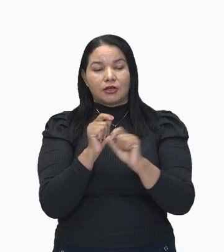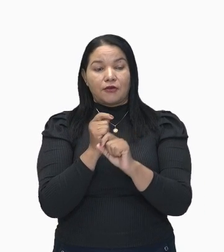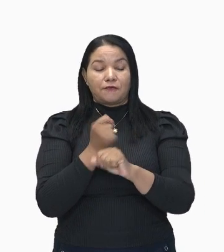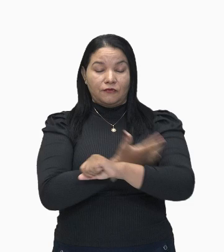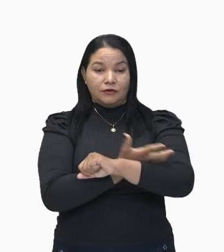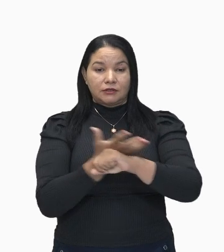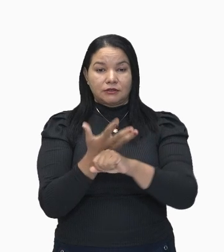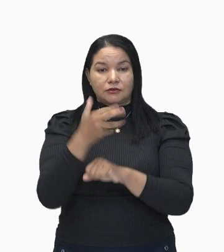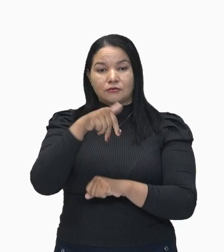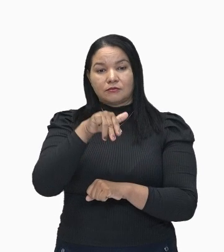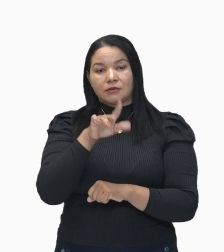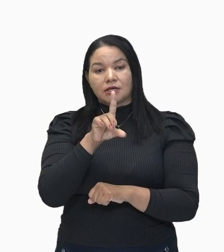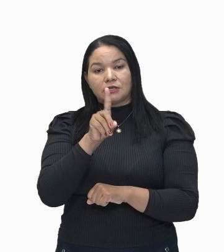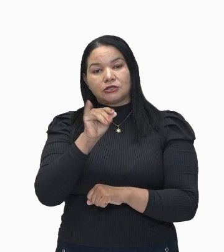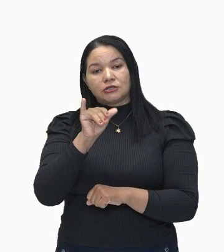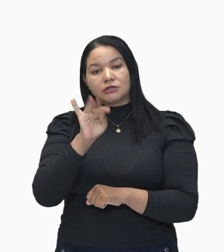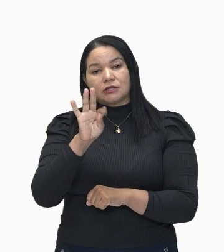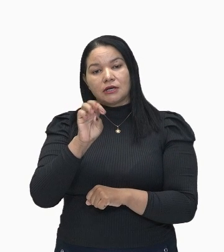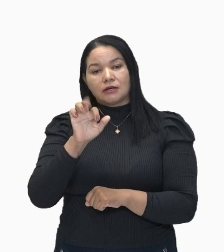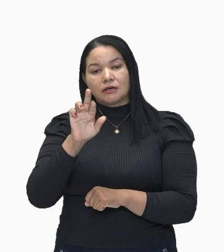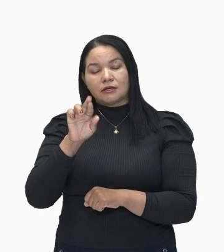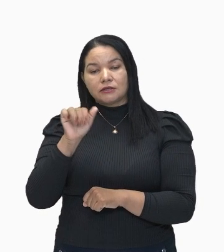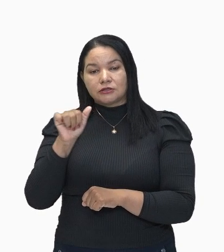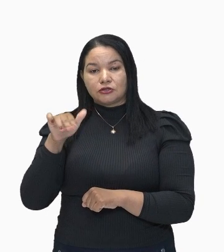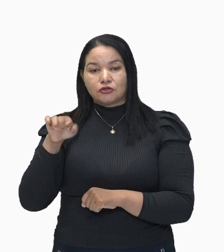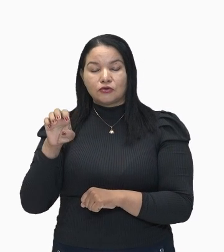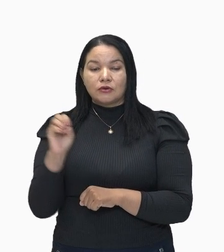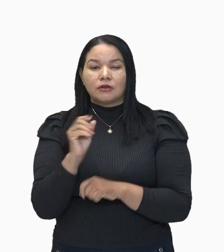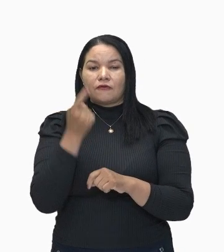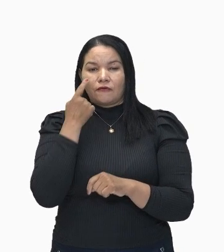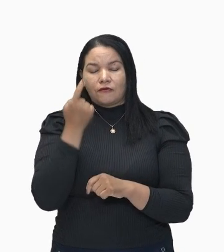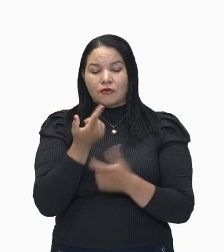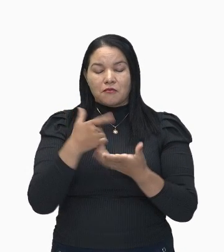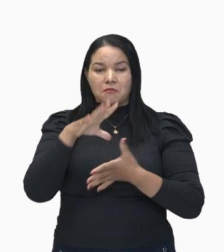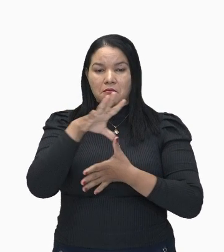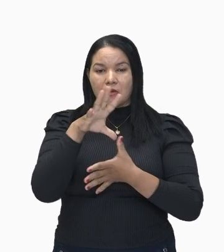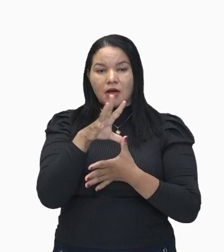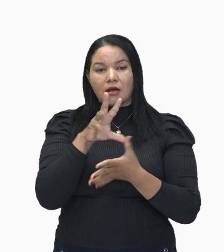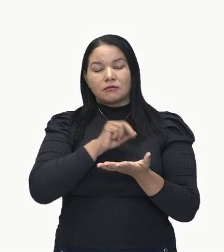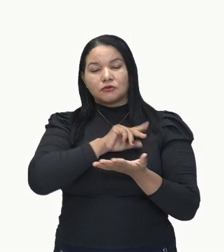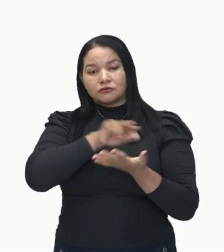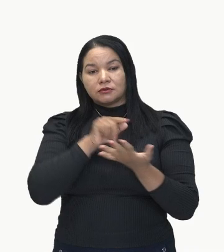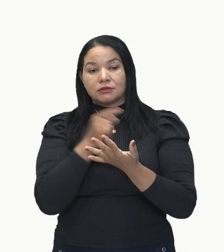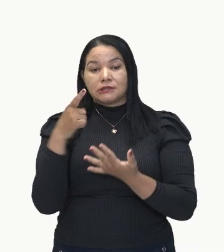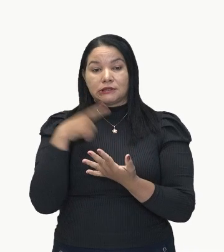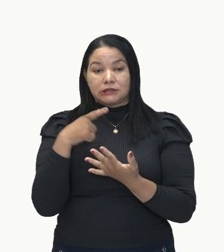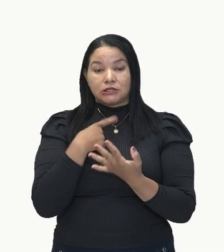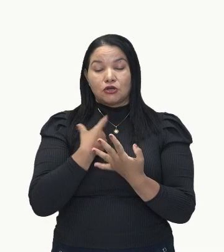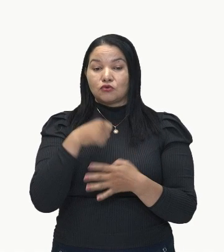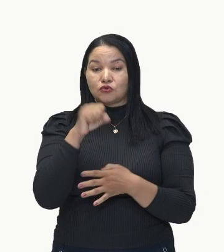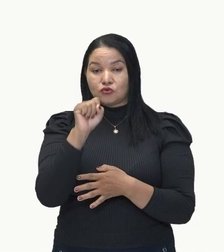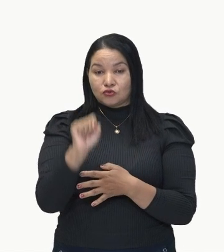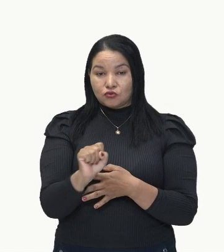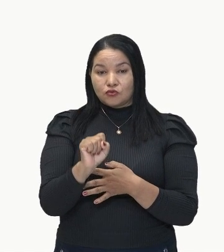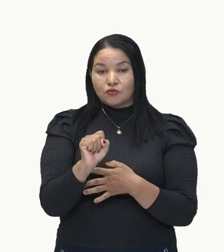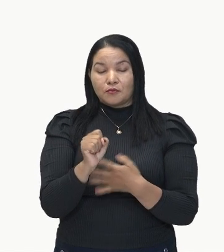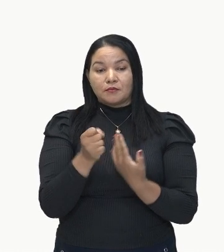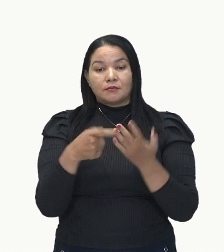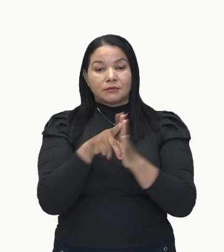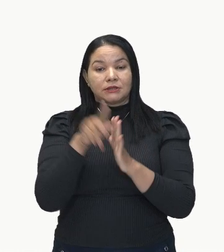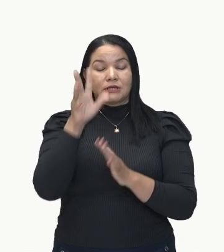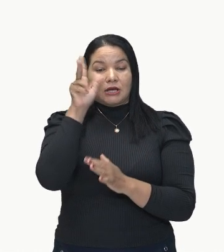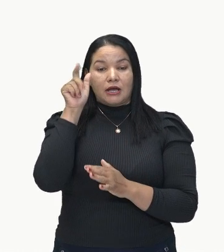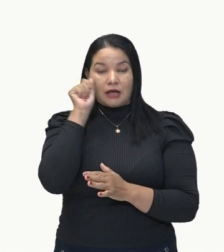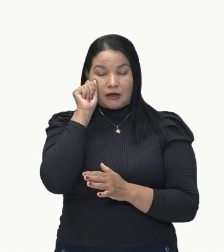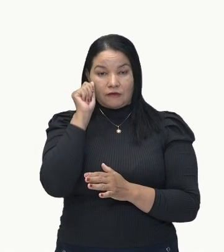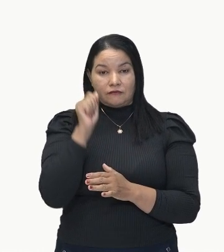no continente africano. Como a gente observou no mapa, né? Vamos ter no extremo sul, que pega ali o sul da África do Sul, que é